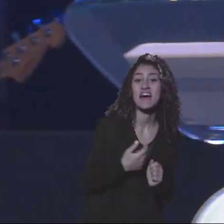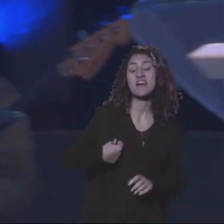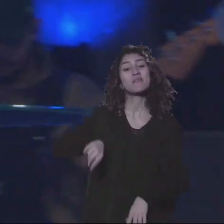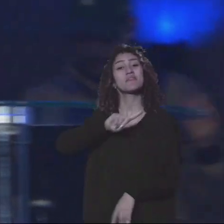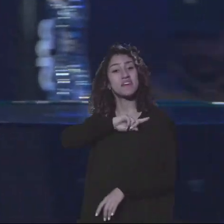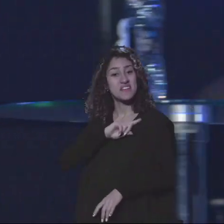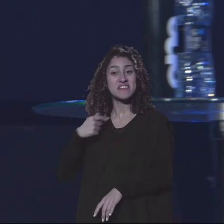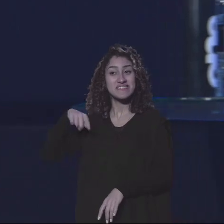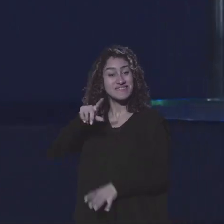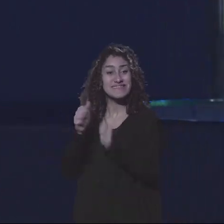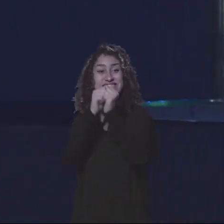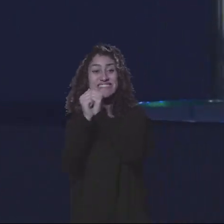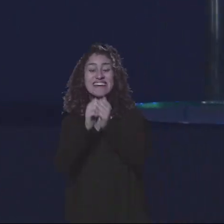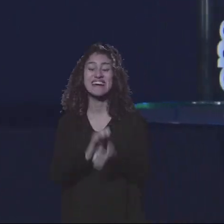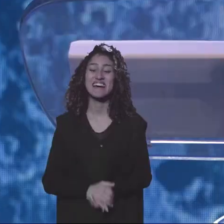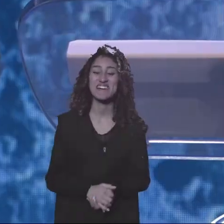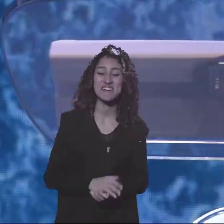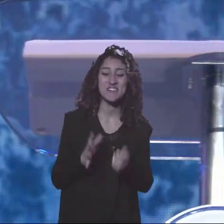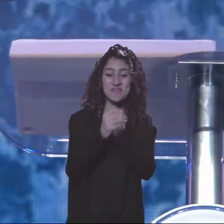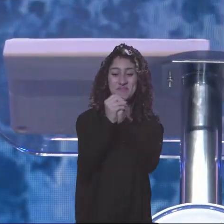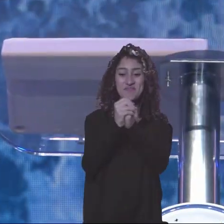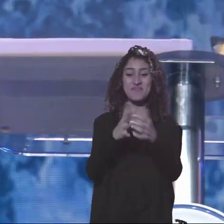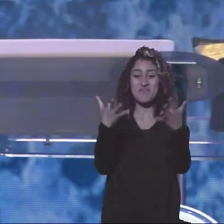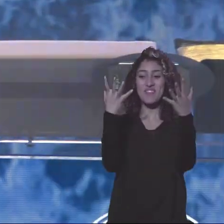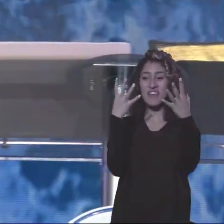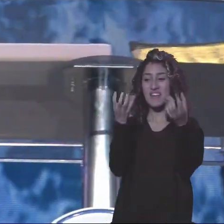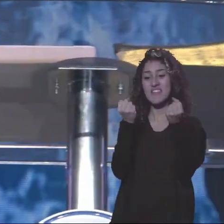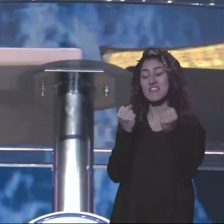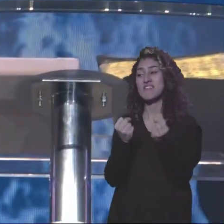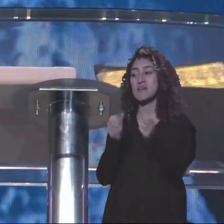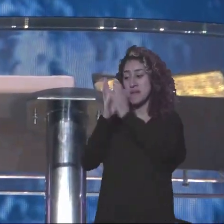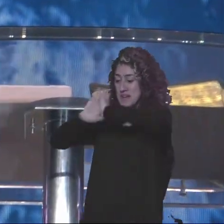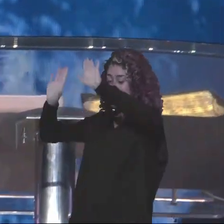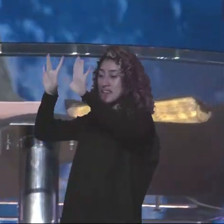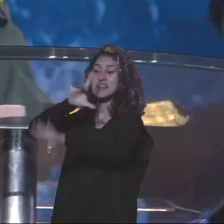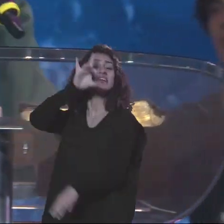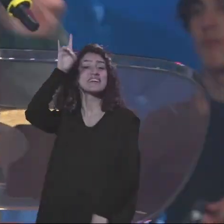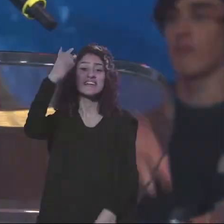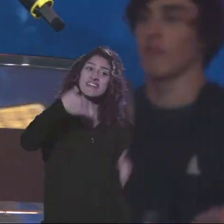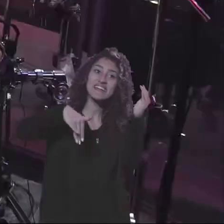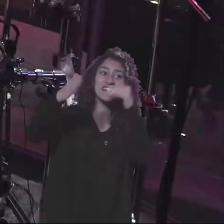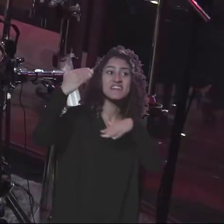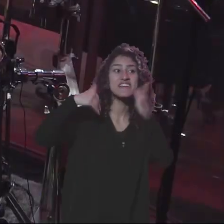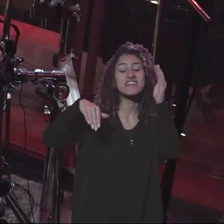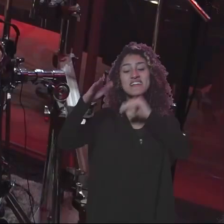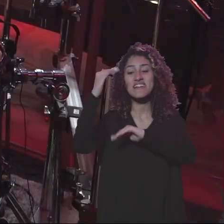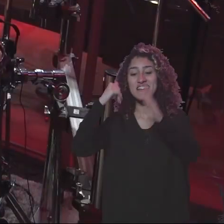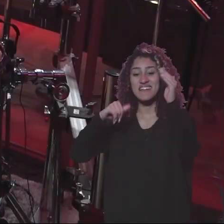junto. Vem aqui na frente, vamos adorar a Deus pra terminar esse culto com muita alegria.